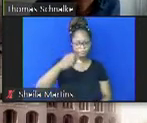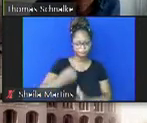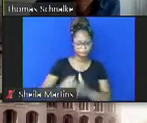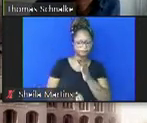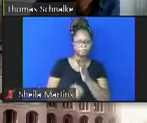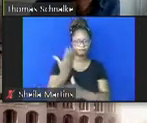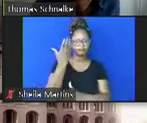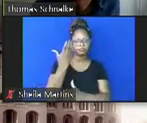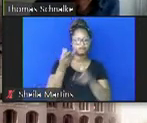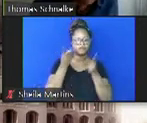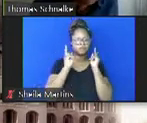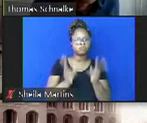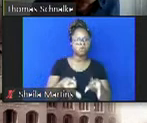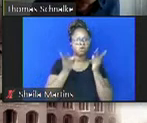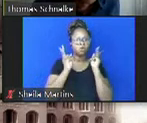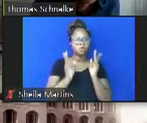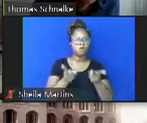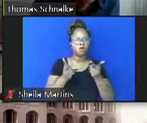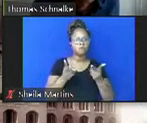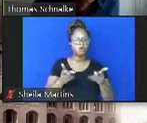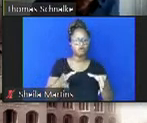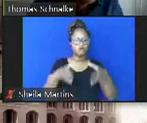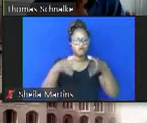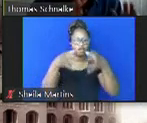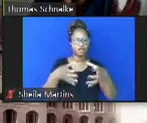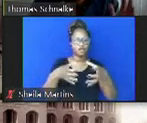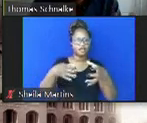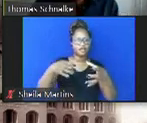mantidos em líquido,